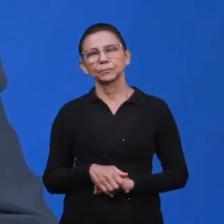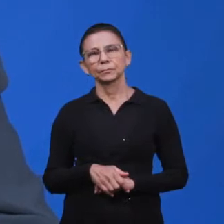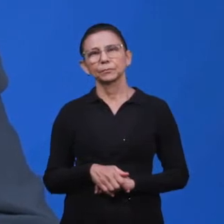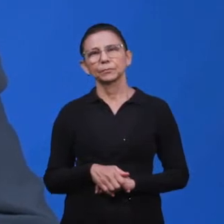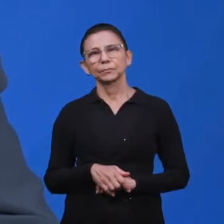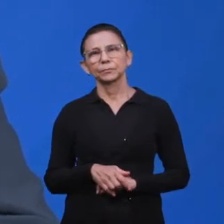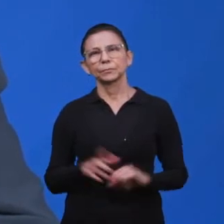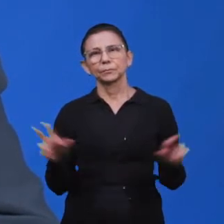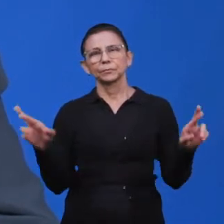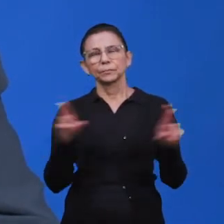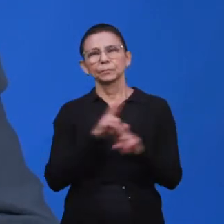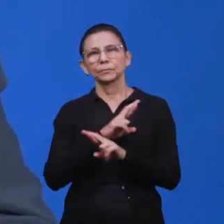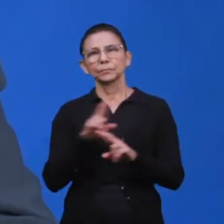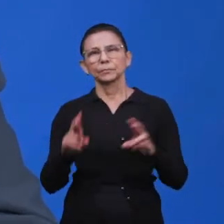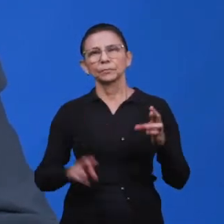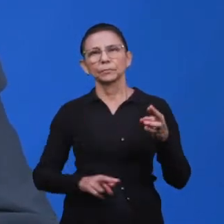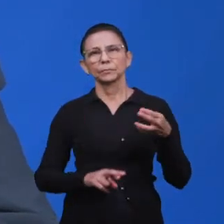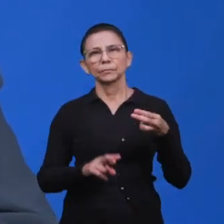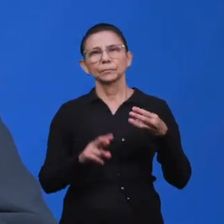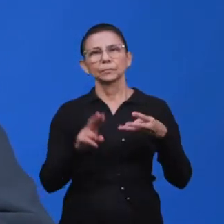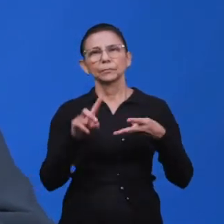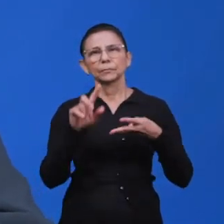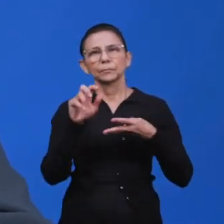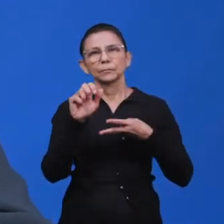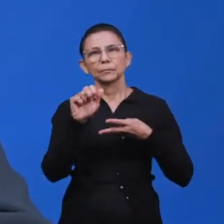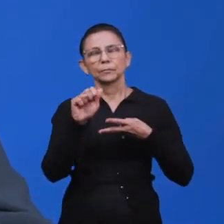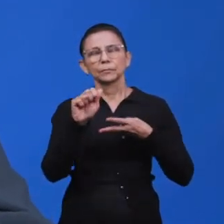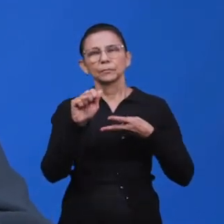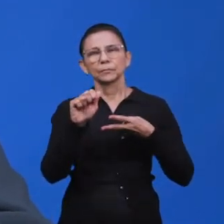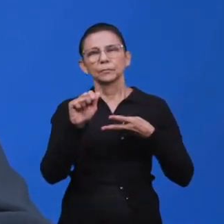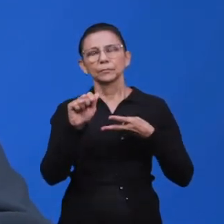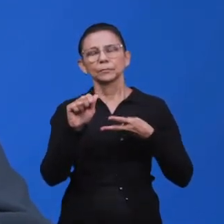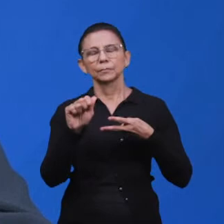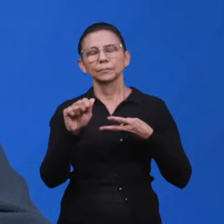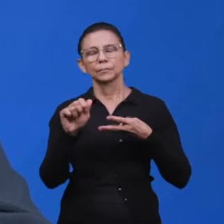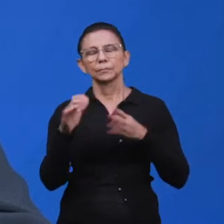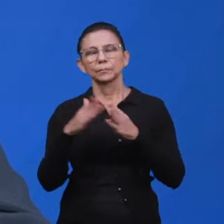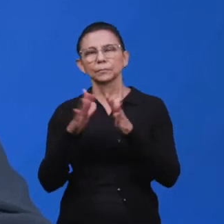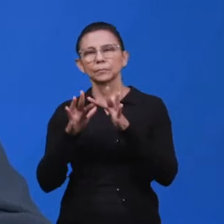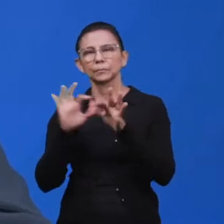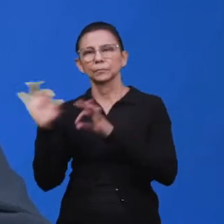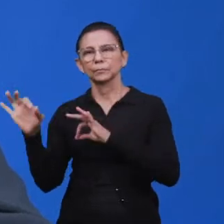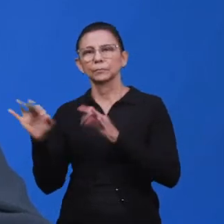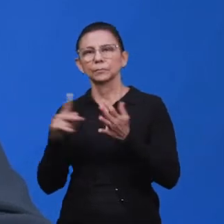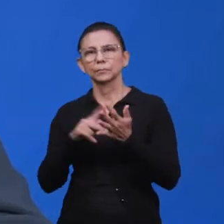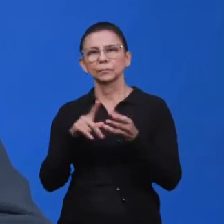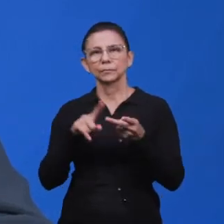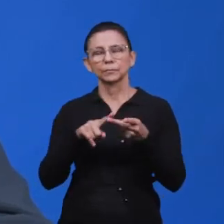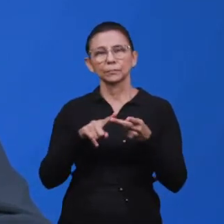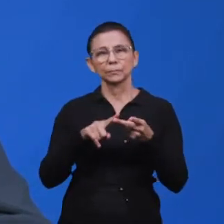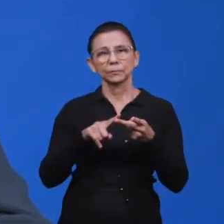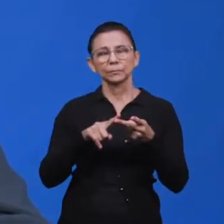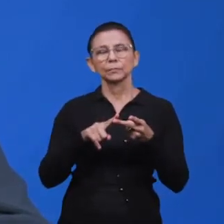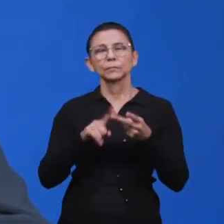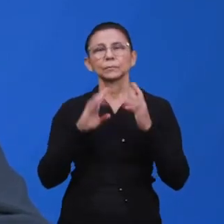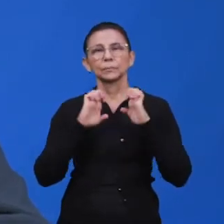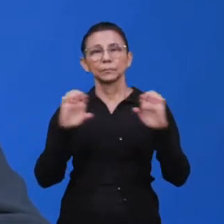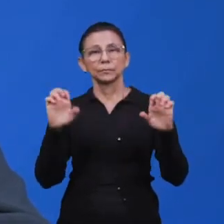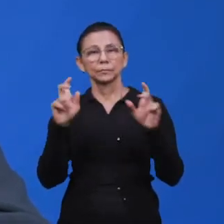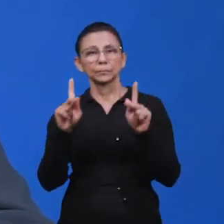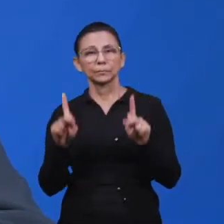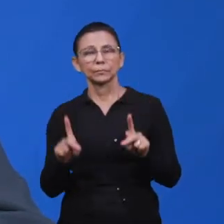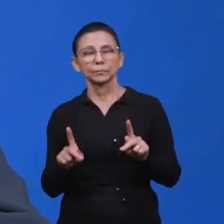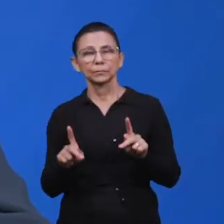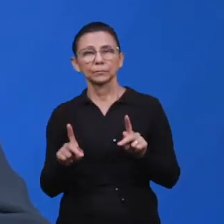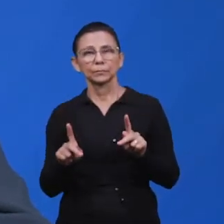esses três aspectos, né? A letra A, o preparo da igreja com a verdade; a letra B, calçado os pés no evangelho da paz; e a